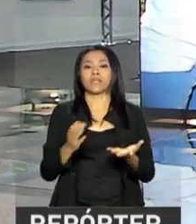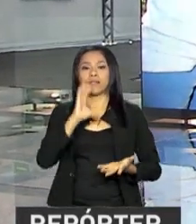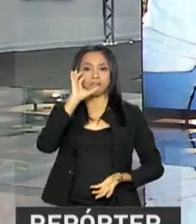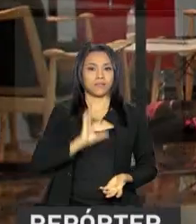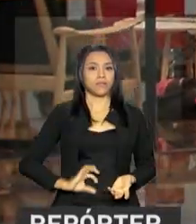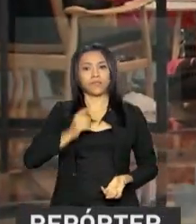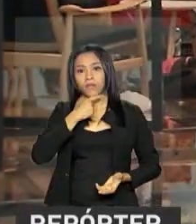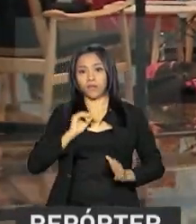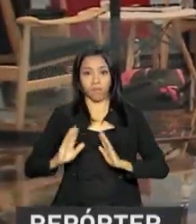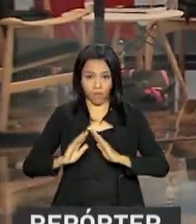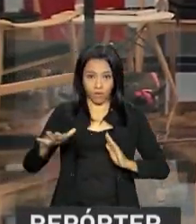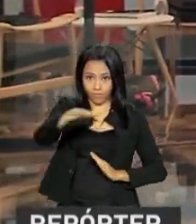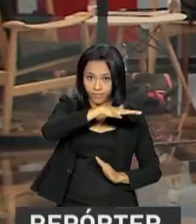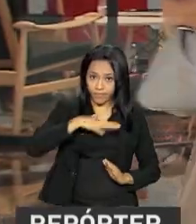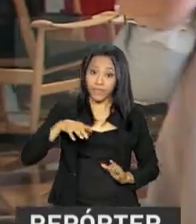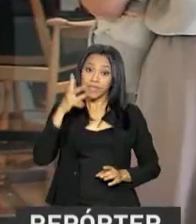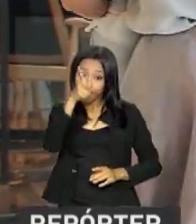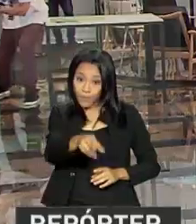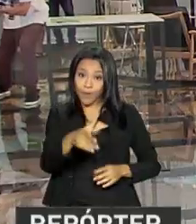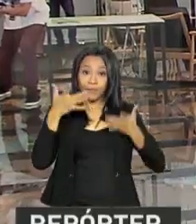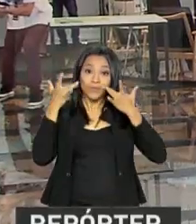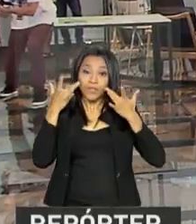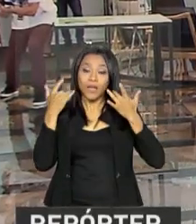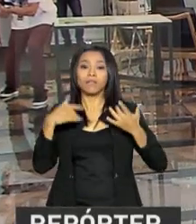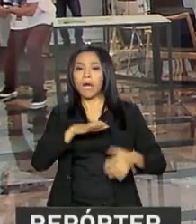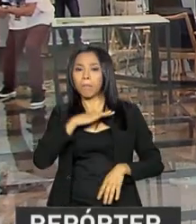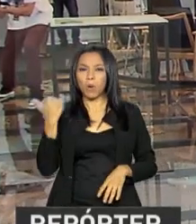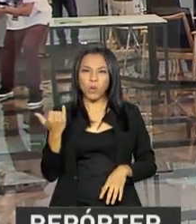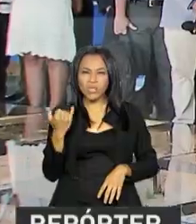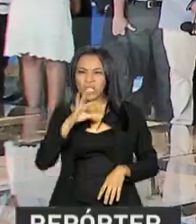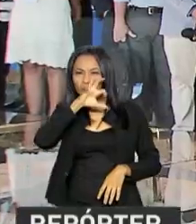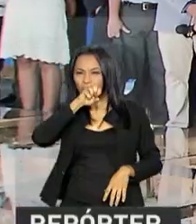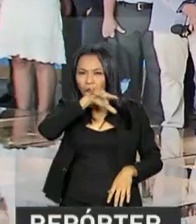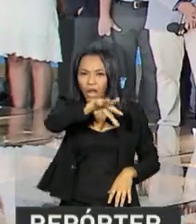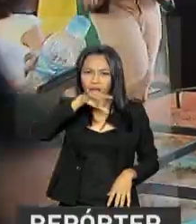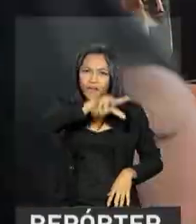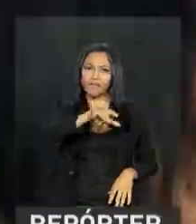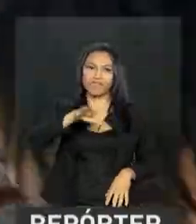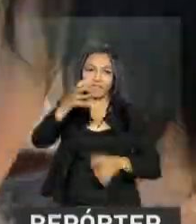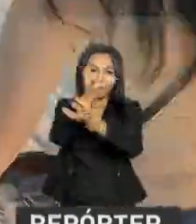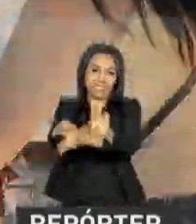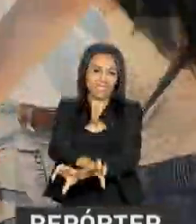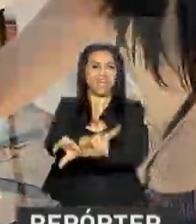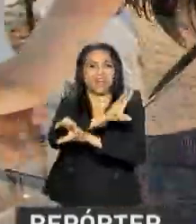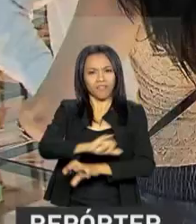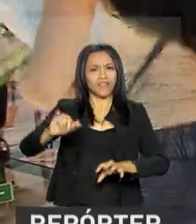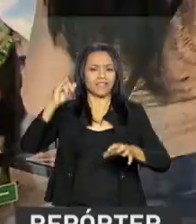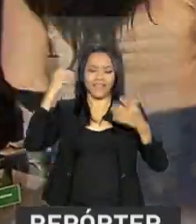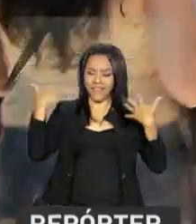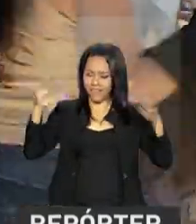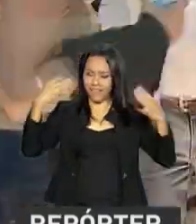da região. E assim como na peça de teatro, a morte do dragão da seca deve ser marcada com muita dança